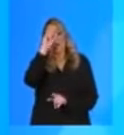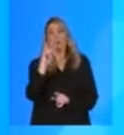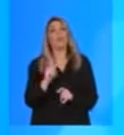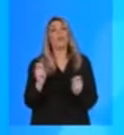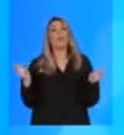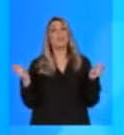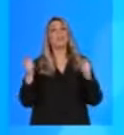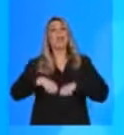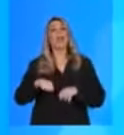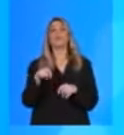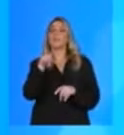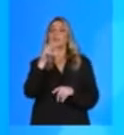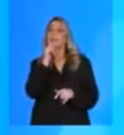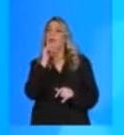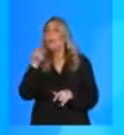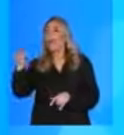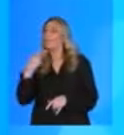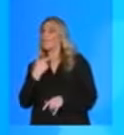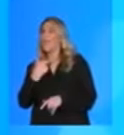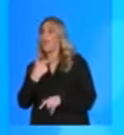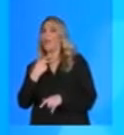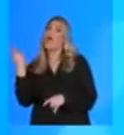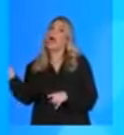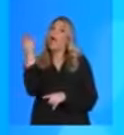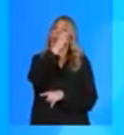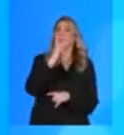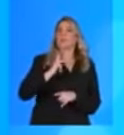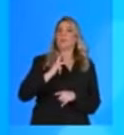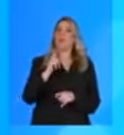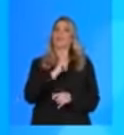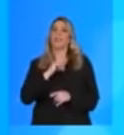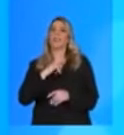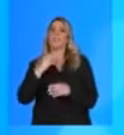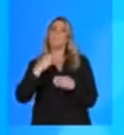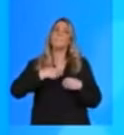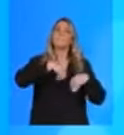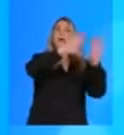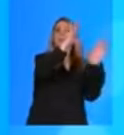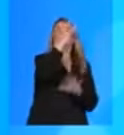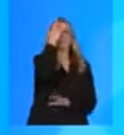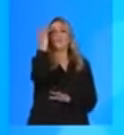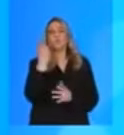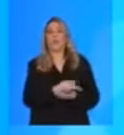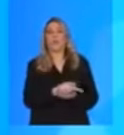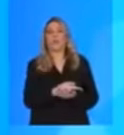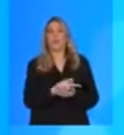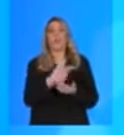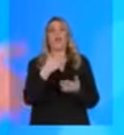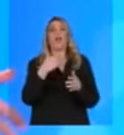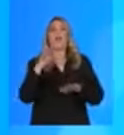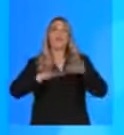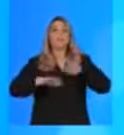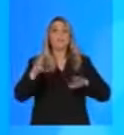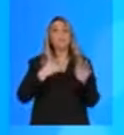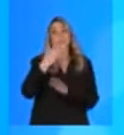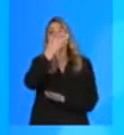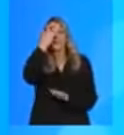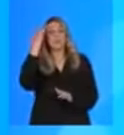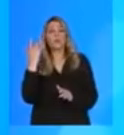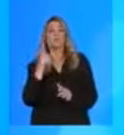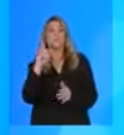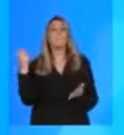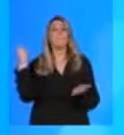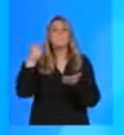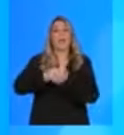fiquem desassistidas infelizmente com a crise do governo federal muitas pessoas deixaram de pagar plano de saúde estão enchando